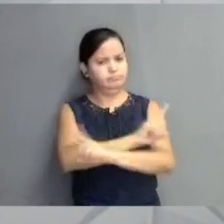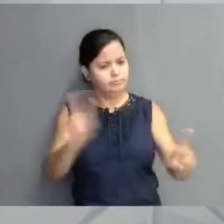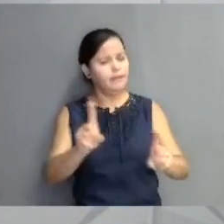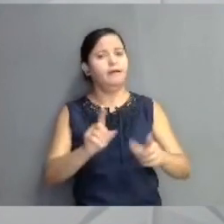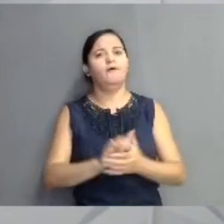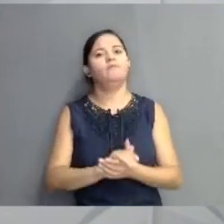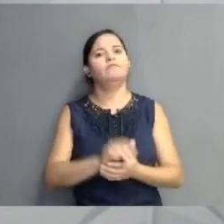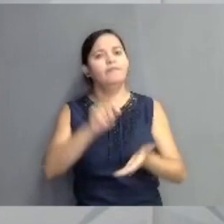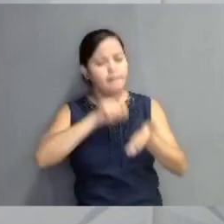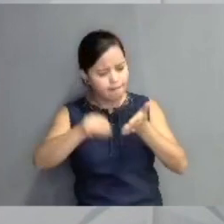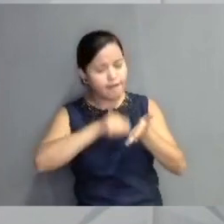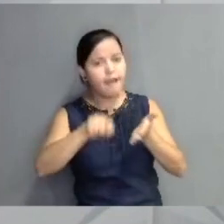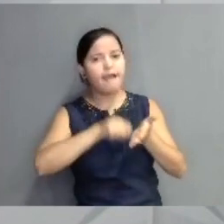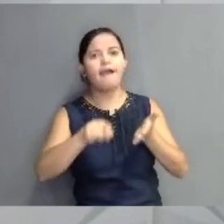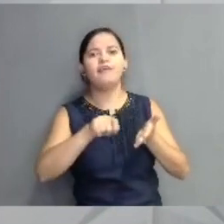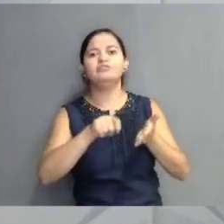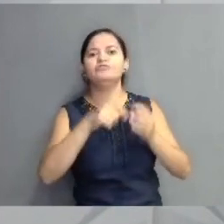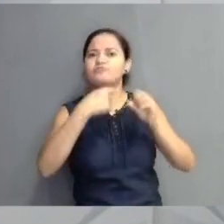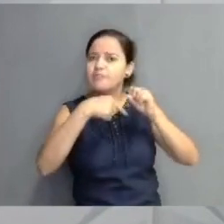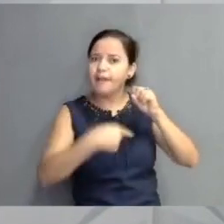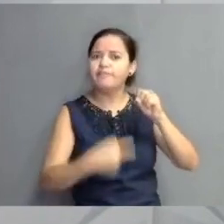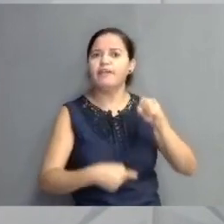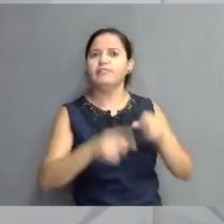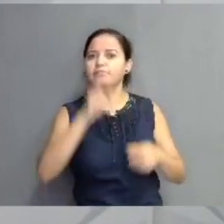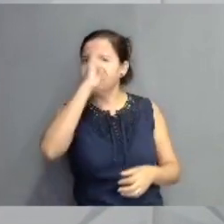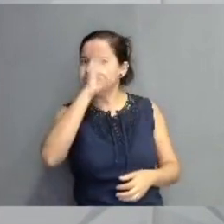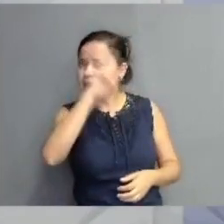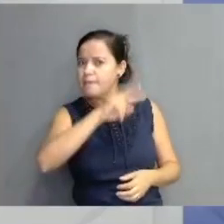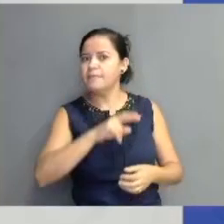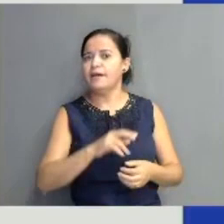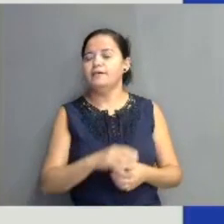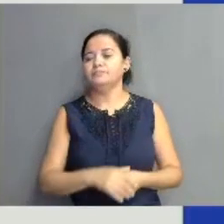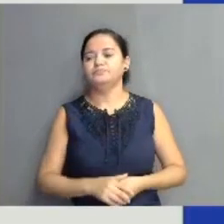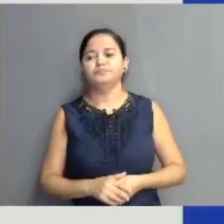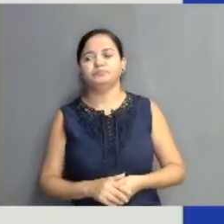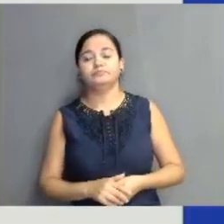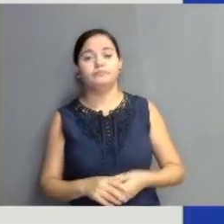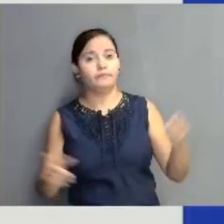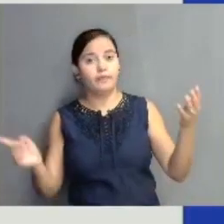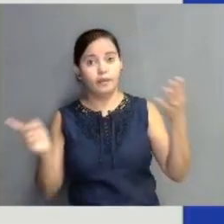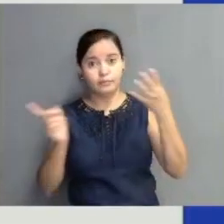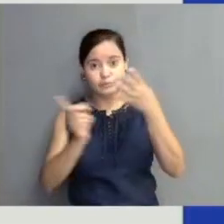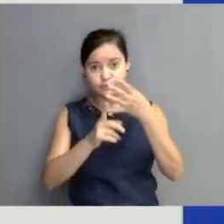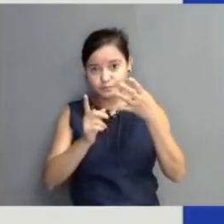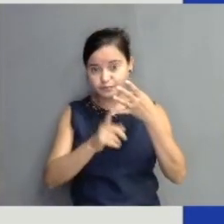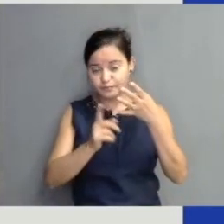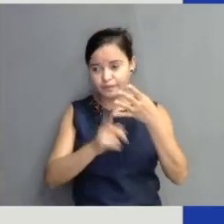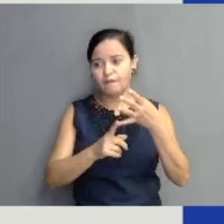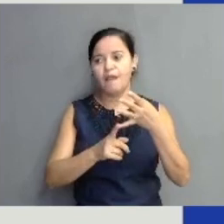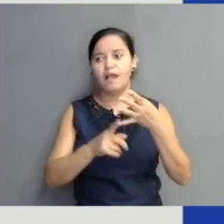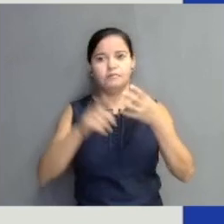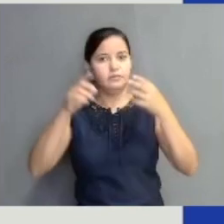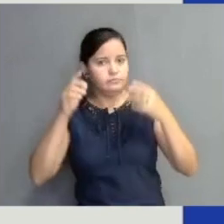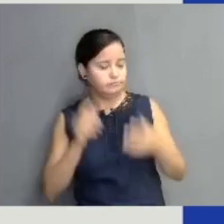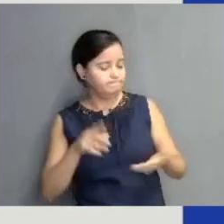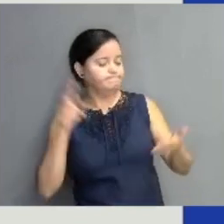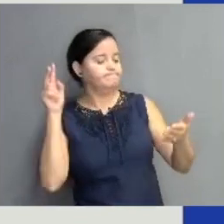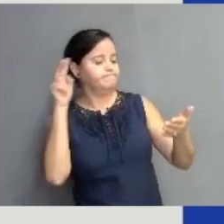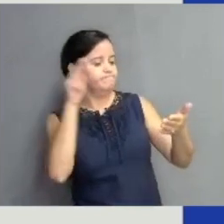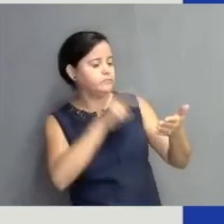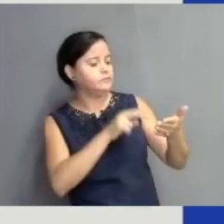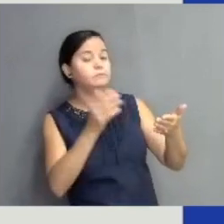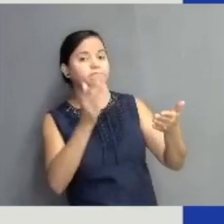registre no seu caderno para revisar, que é a nossa quarta dica. Revise suas anotações periodicamente para